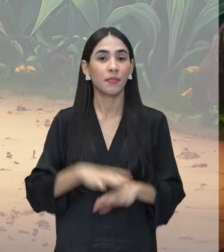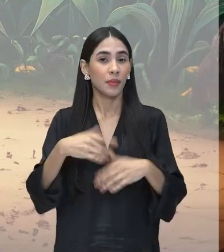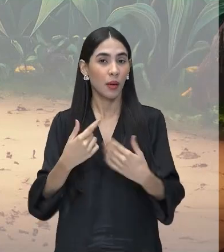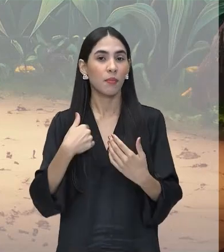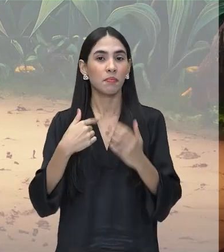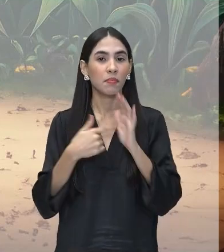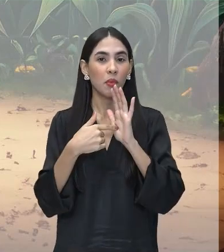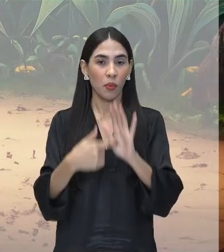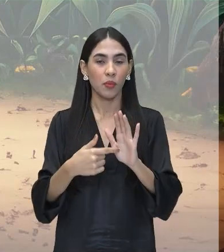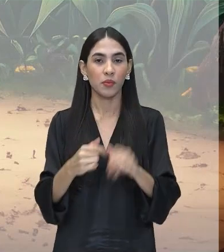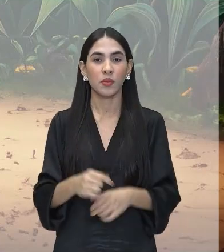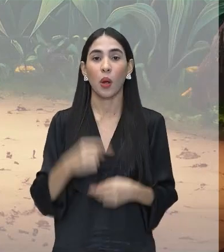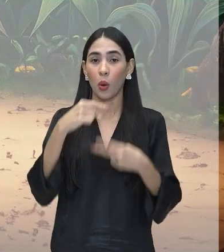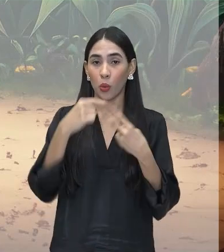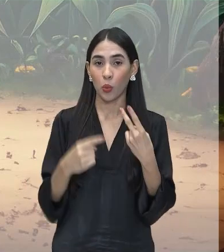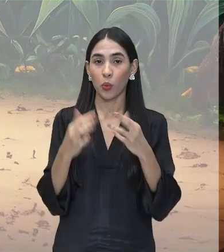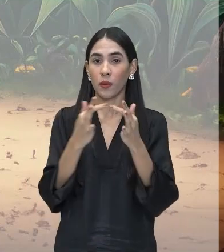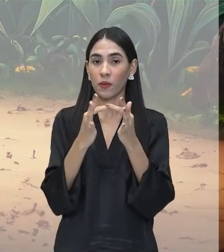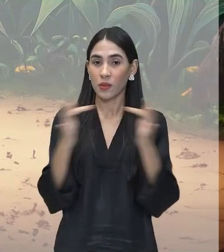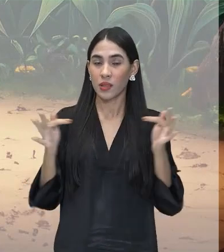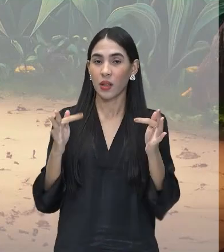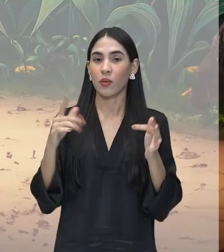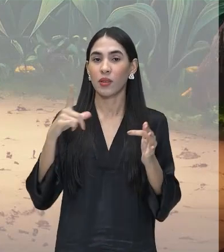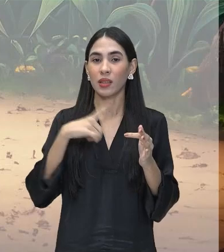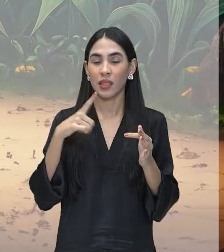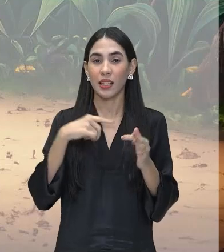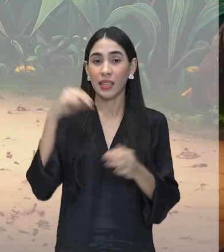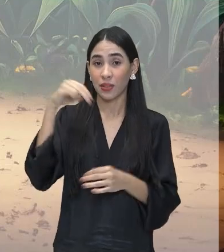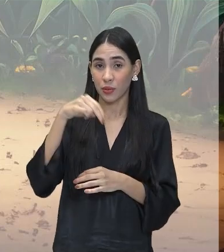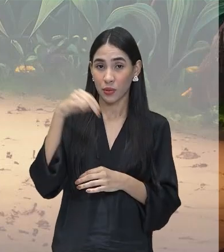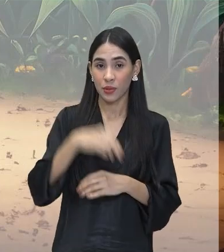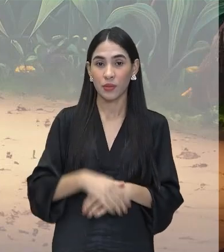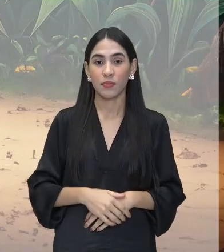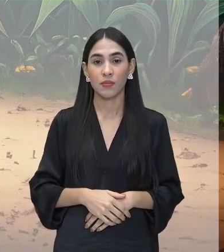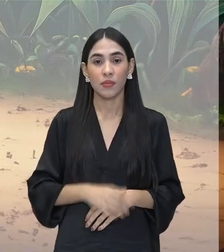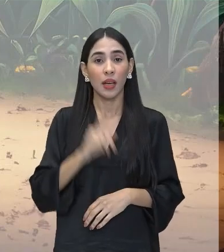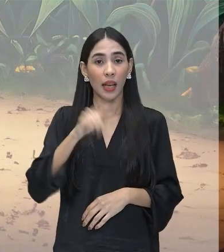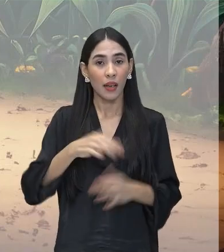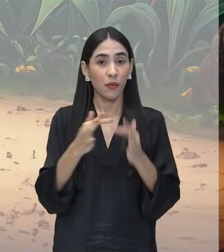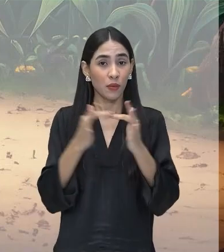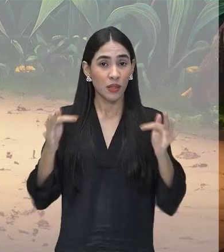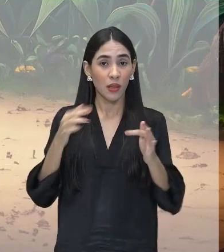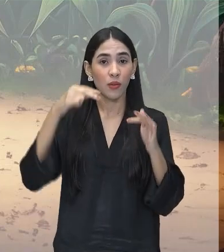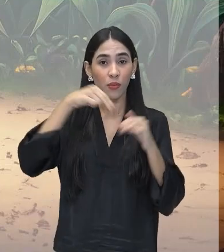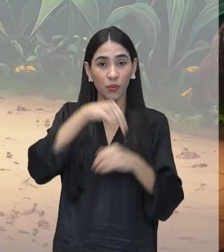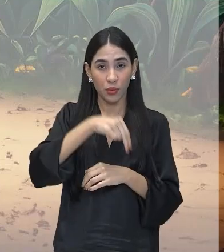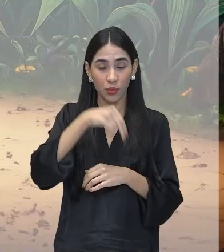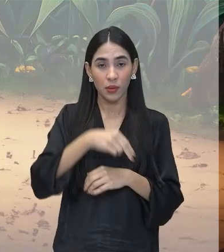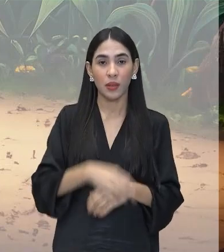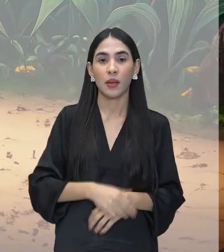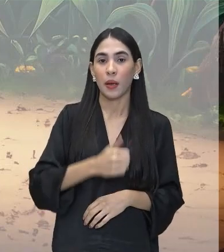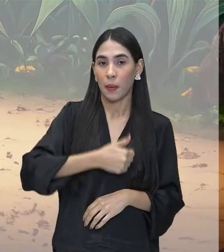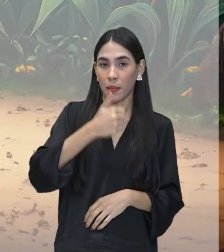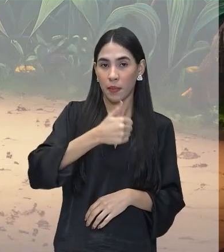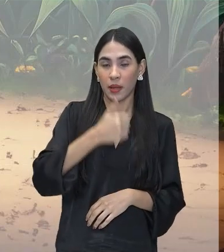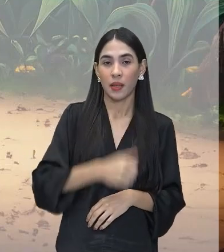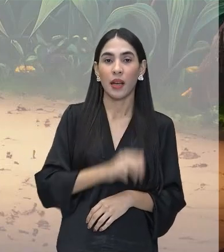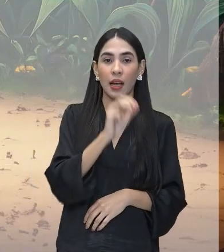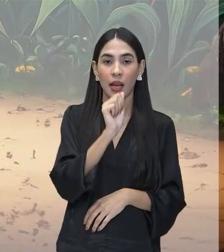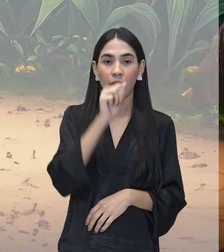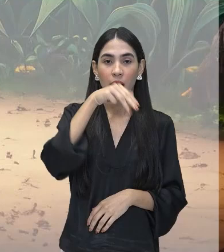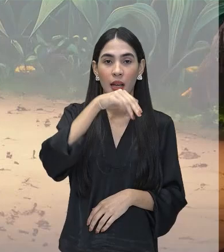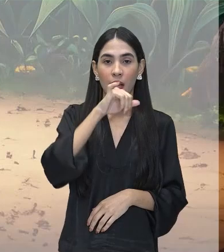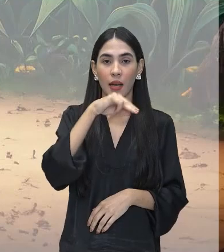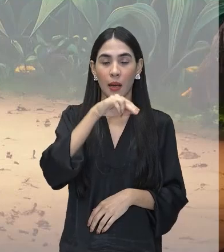para vocês? Duas funções que tem o nitrogênio. São funções nitrogenadas. A primeira é a função amina, que